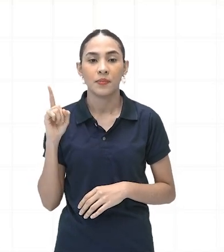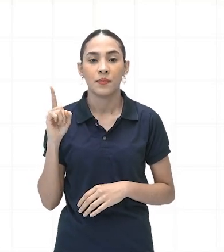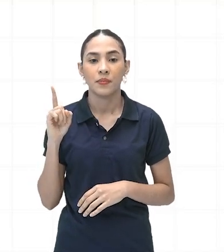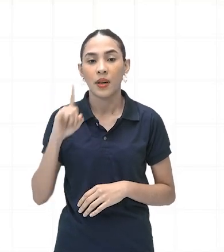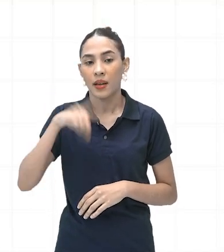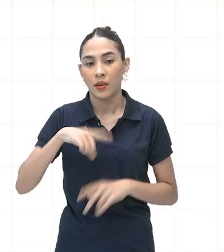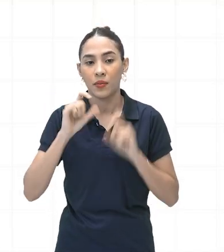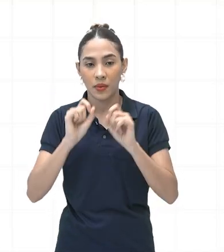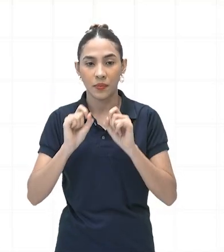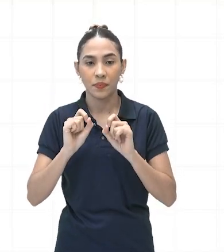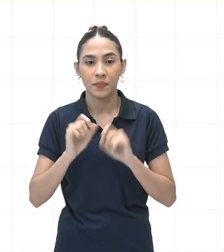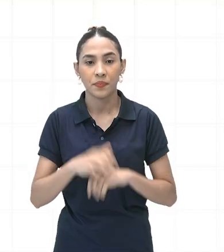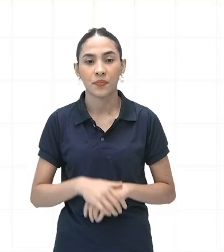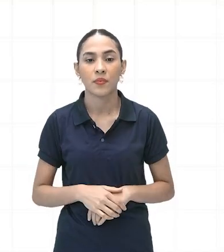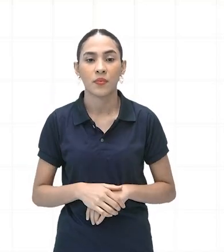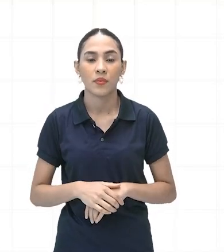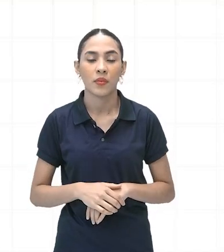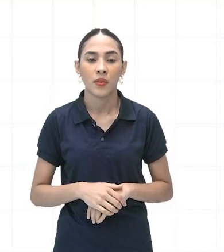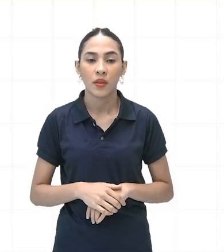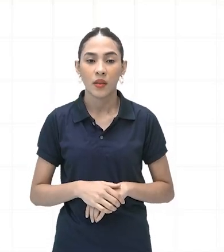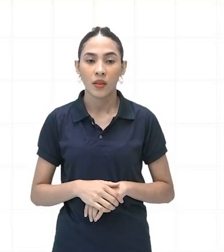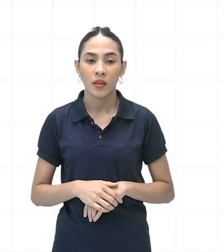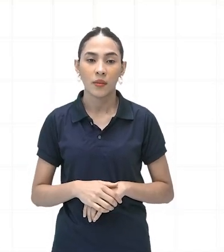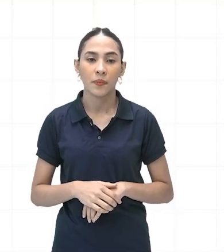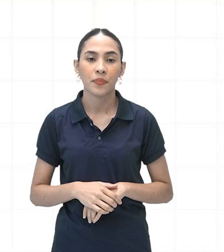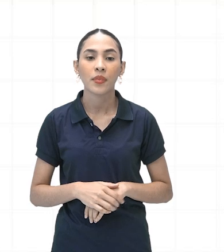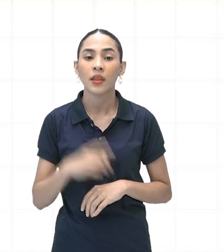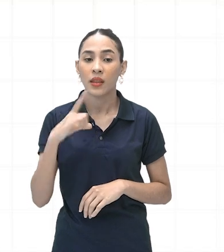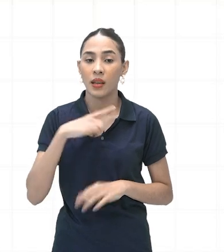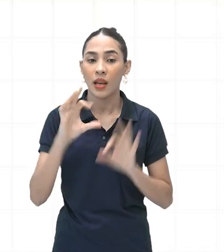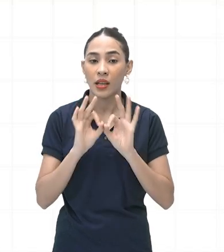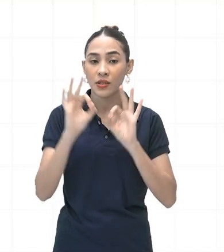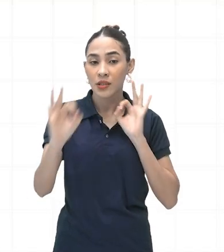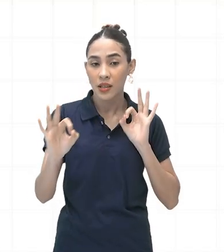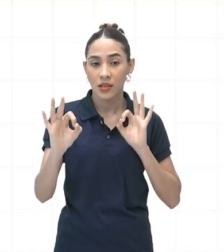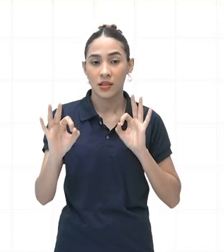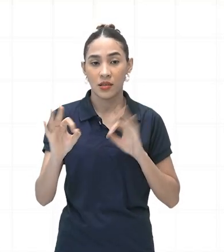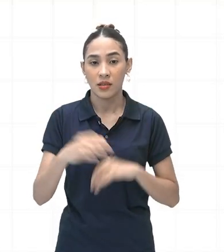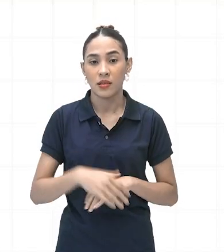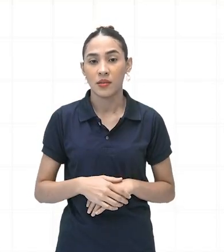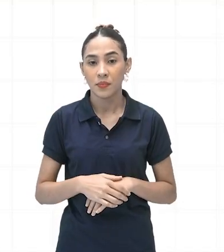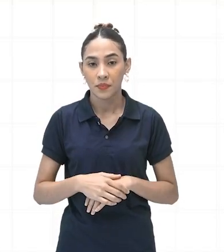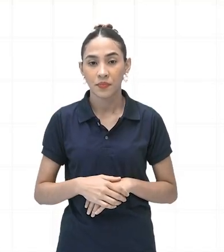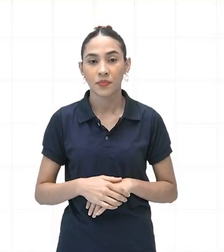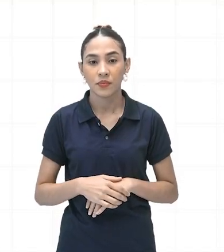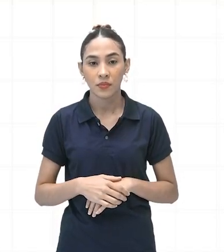são exatamente quem? Nós temos aqui a distância percorrida,